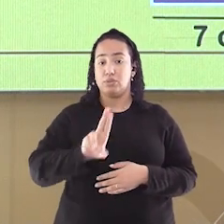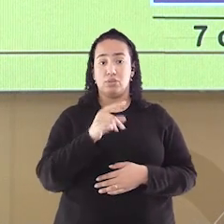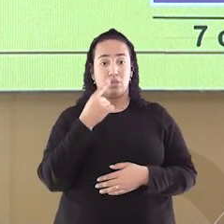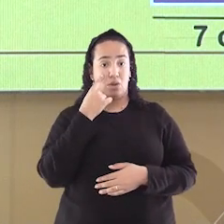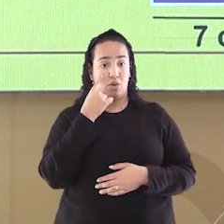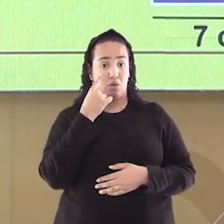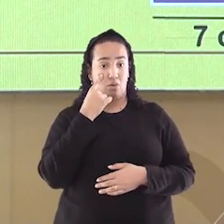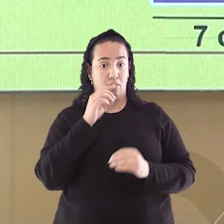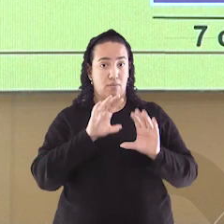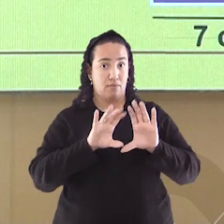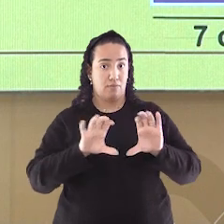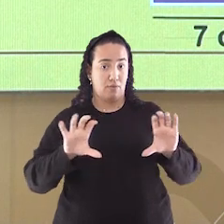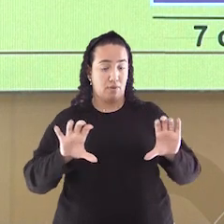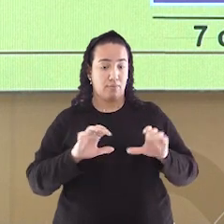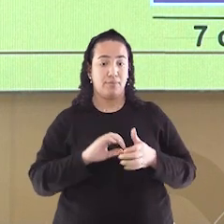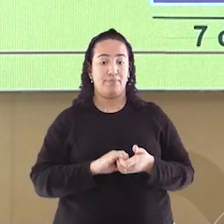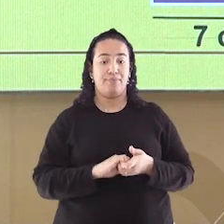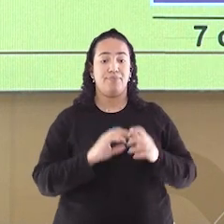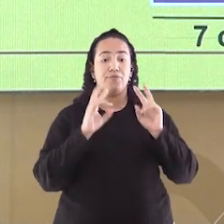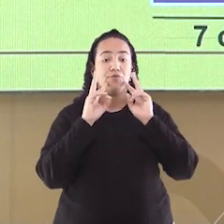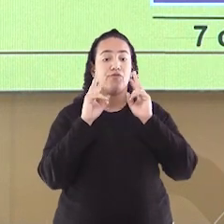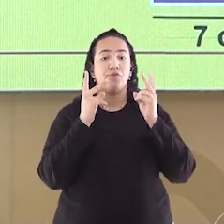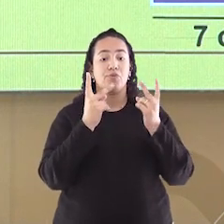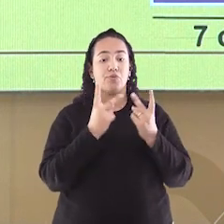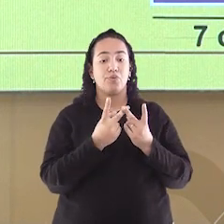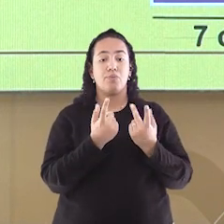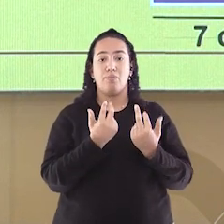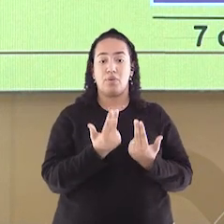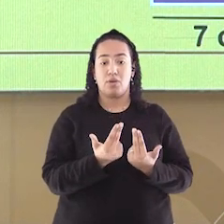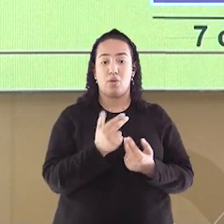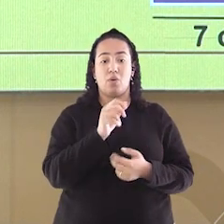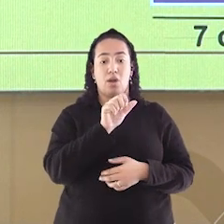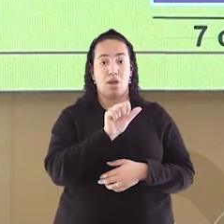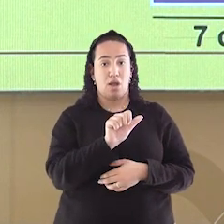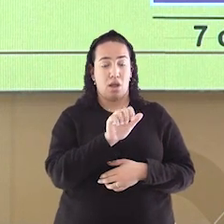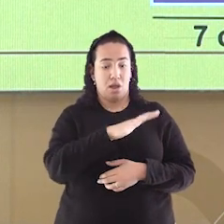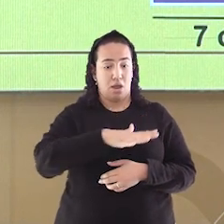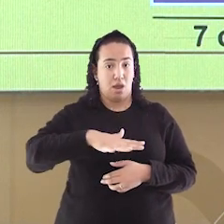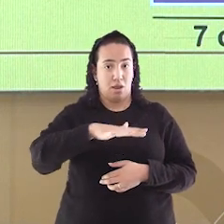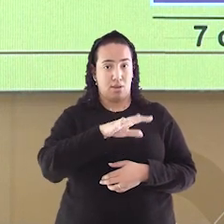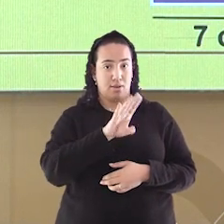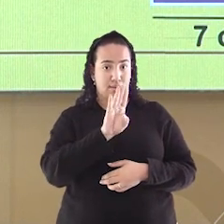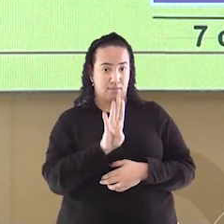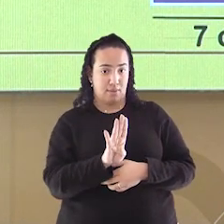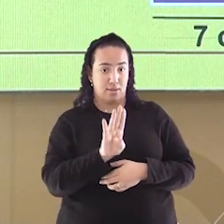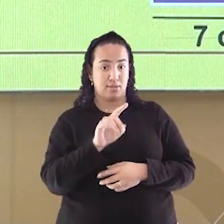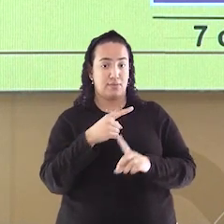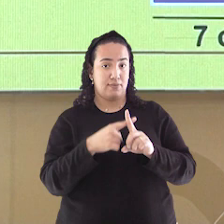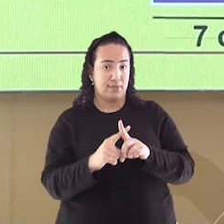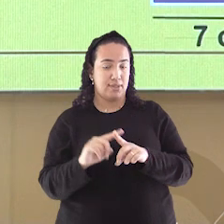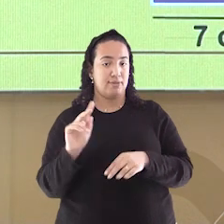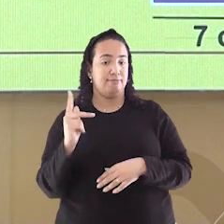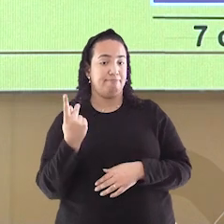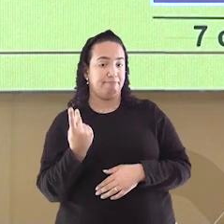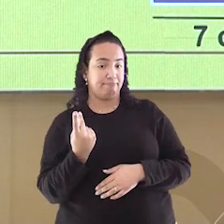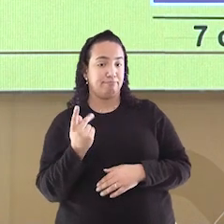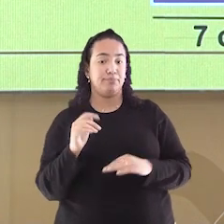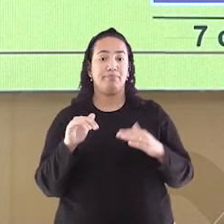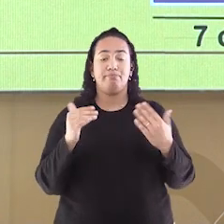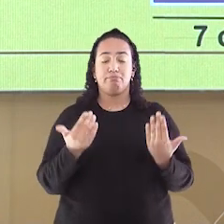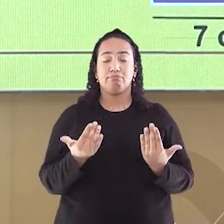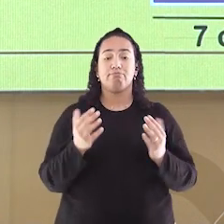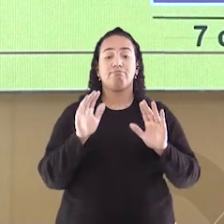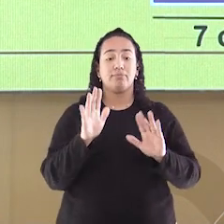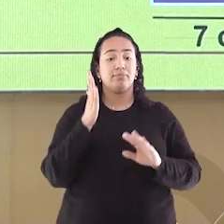a seguinte fórmula. Volume é igual à área da base vezes H. Só que para a gente saber a área da base,